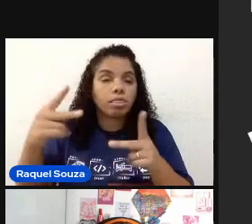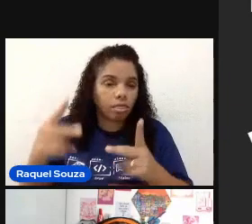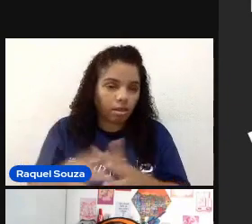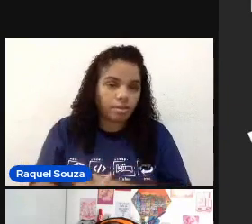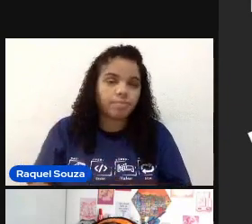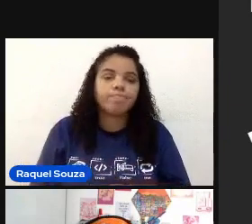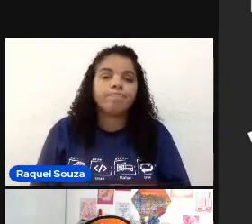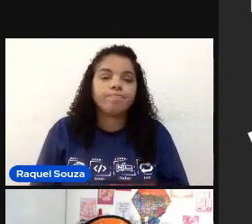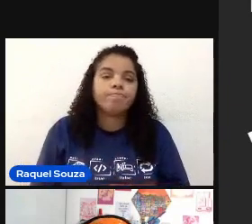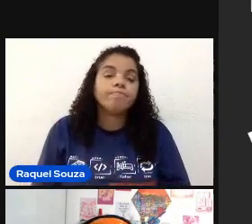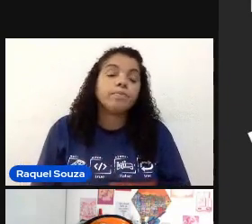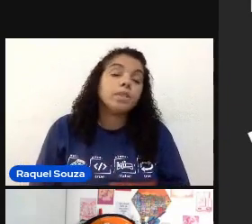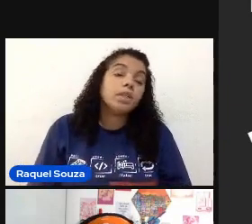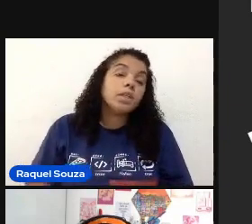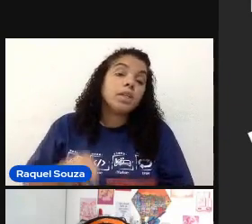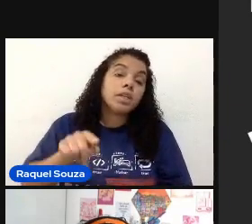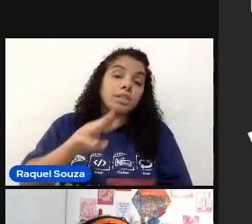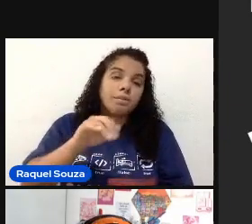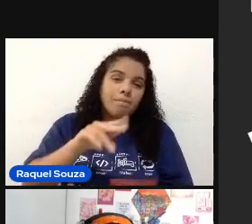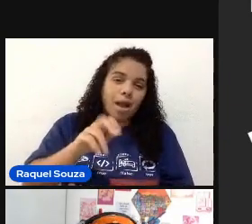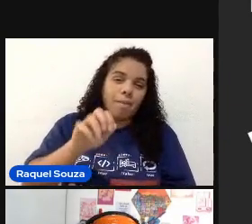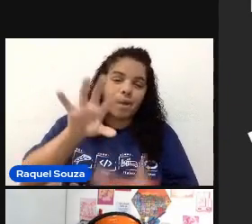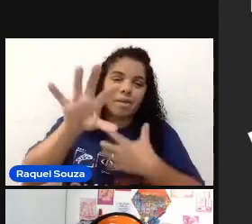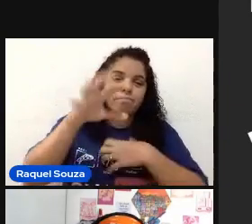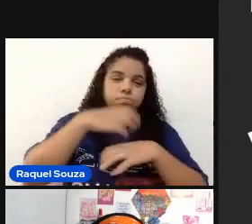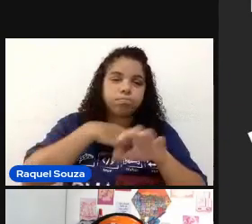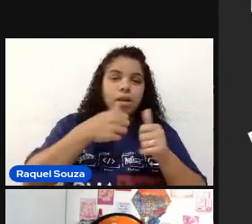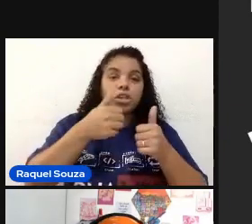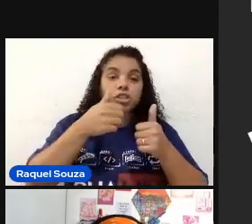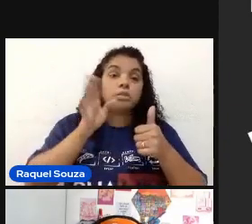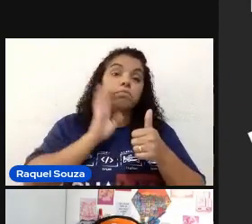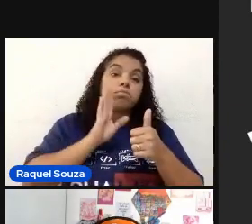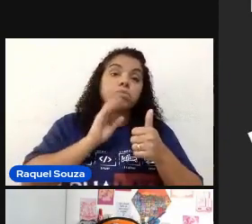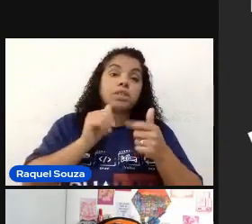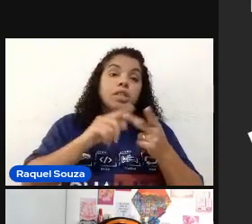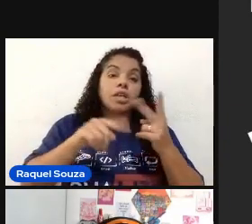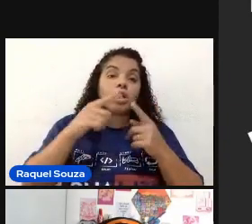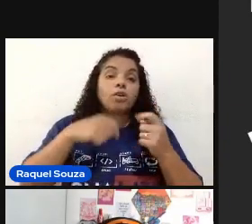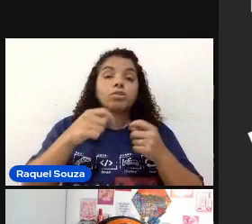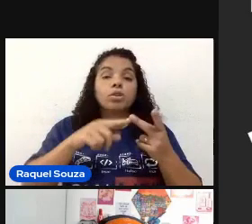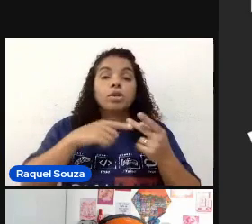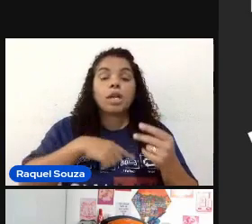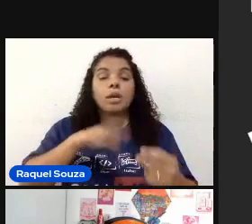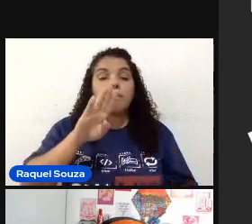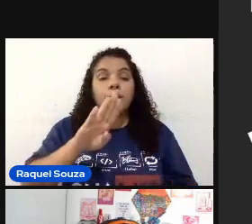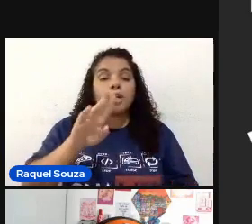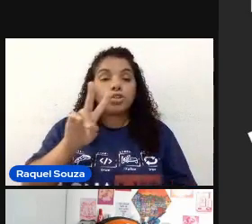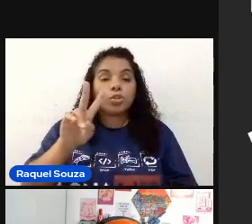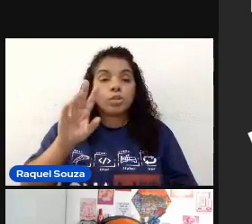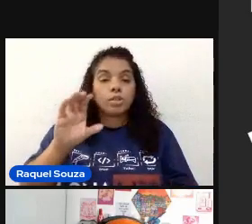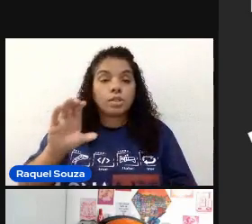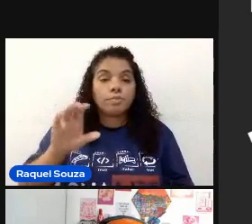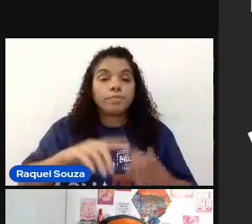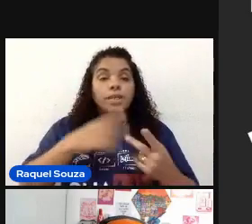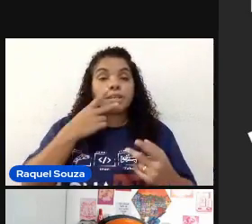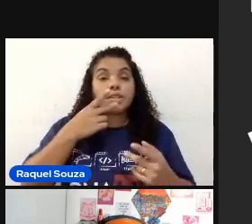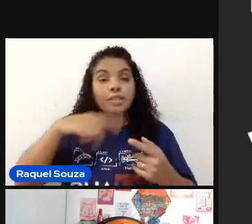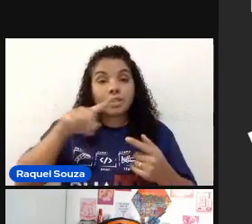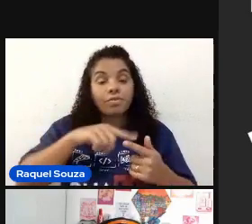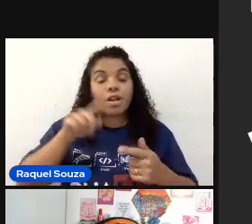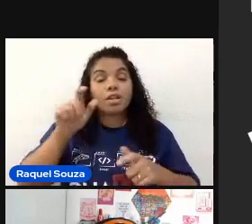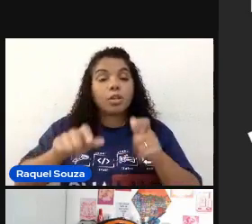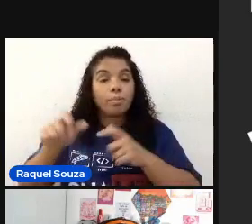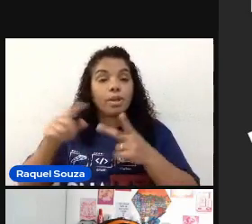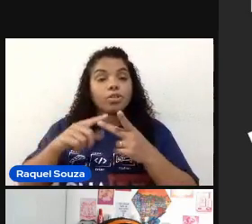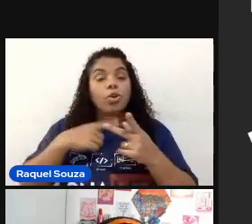o mapa de empatia ele funciona muito bem quando a gente fala do modelo de negócio B2C, porque a gente está falando de pessoa física,